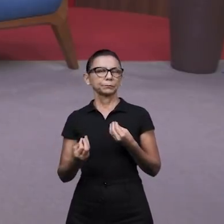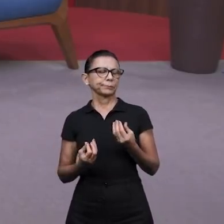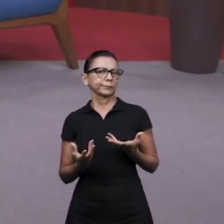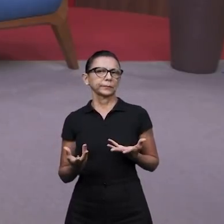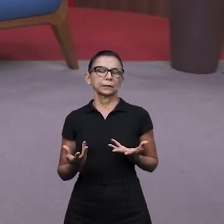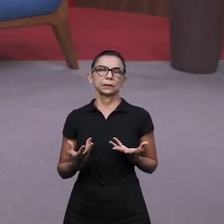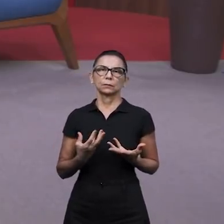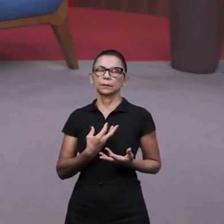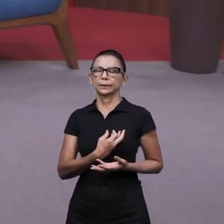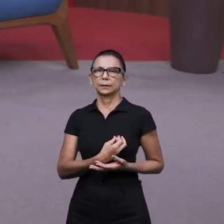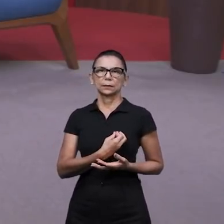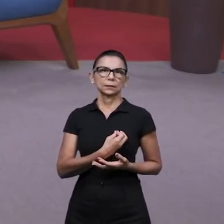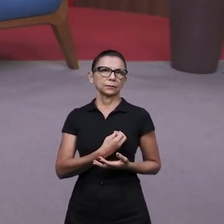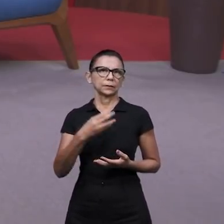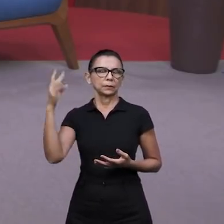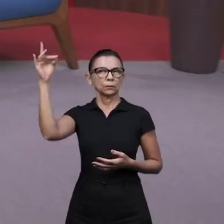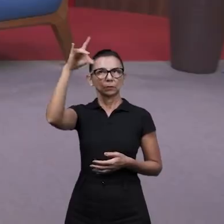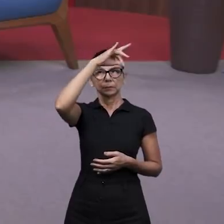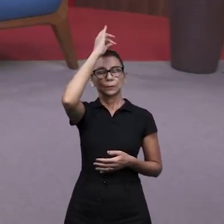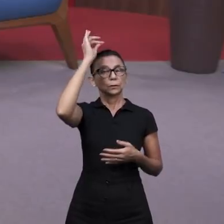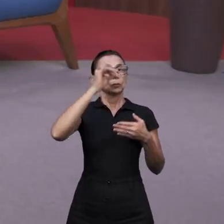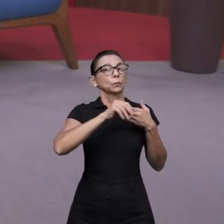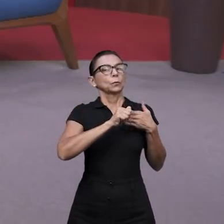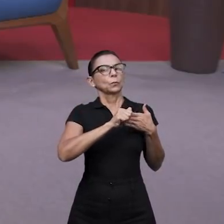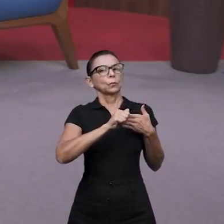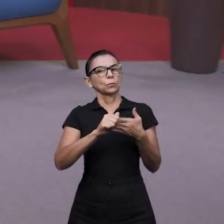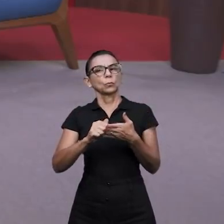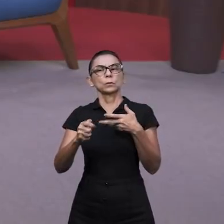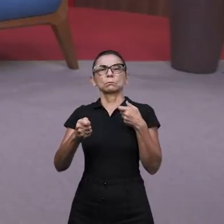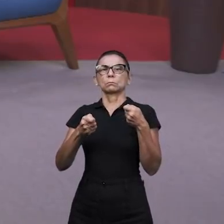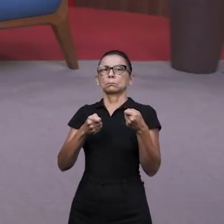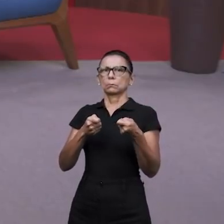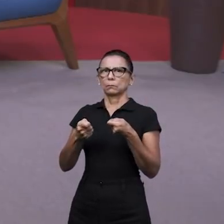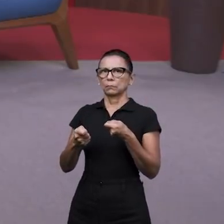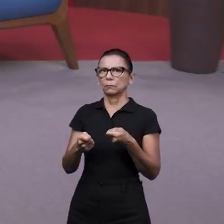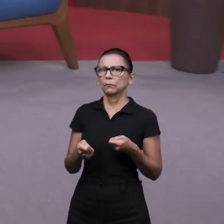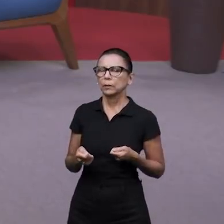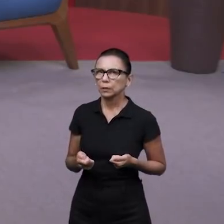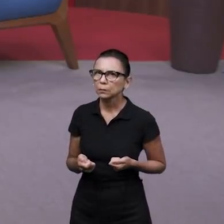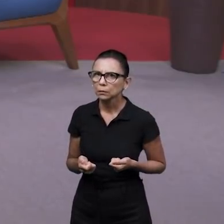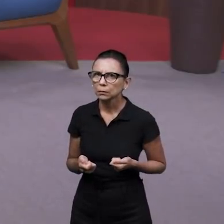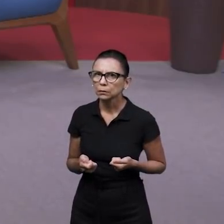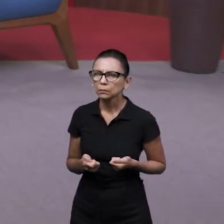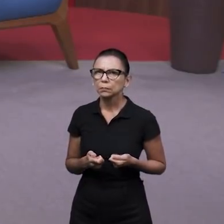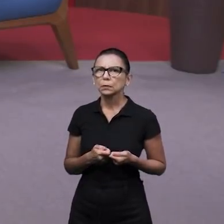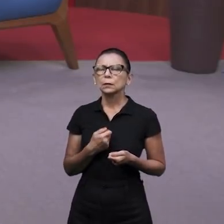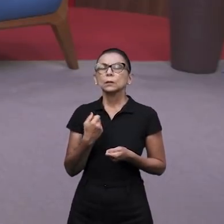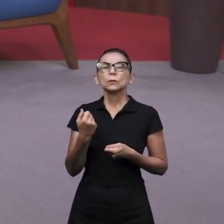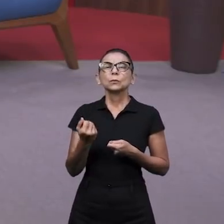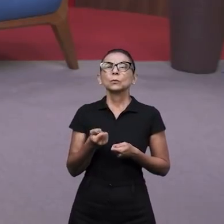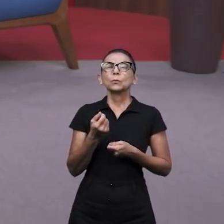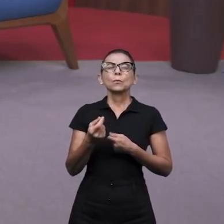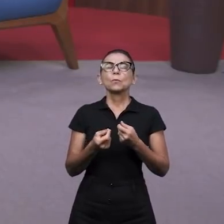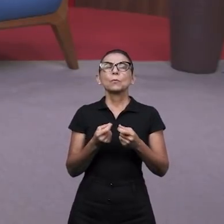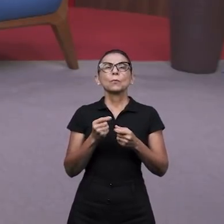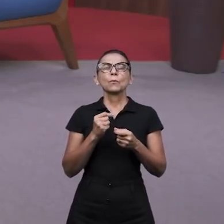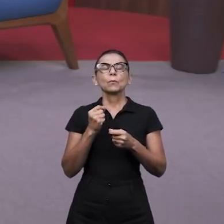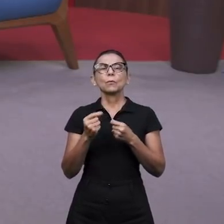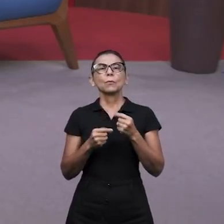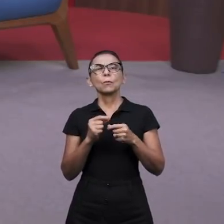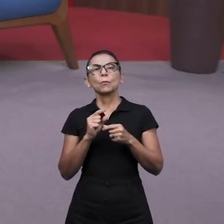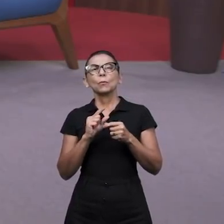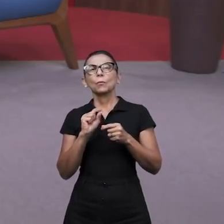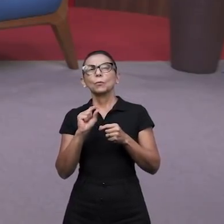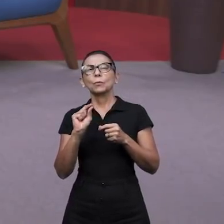vida conduzida pelo Espírito Santo, ela se dá de maneira pontual. O que isso envolve